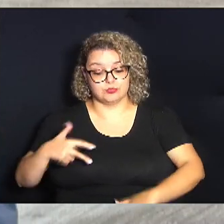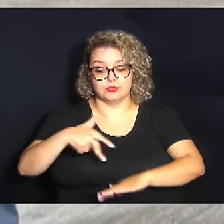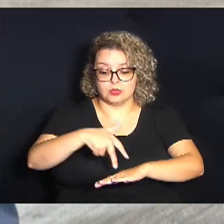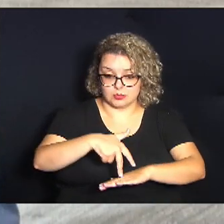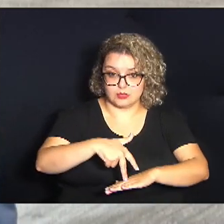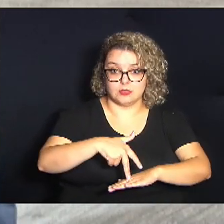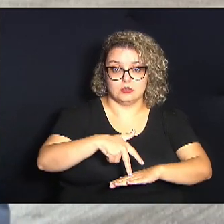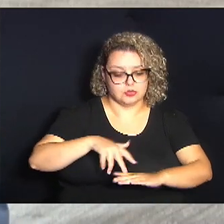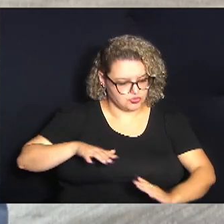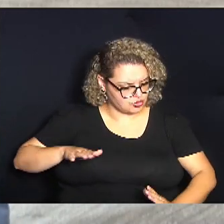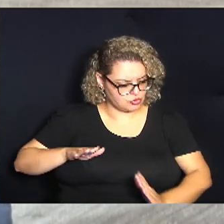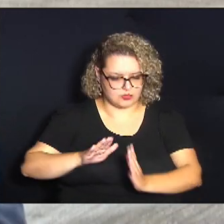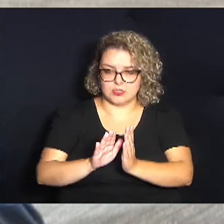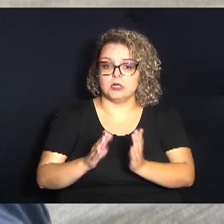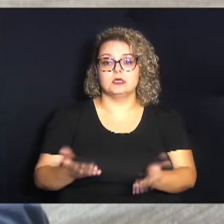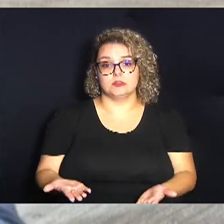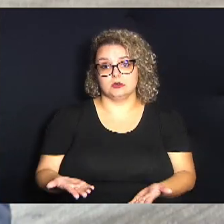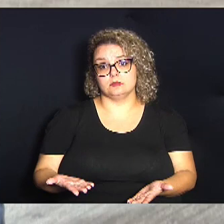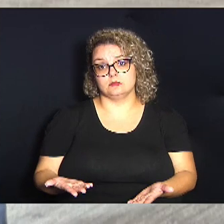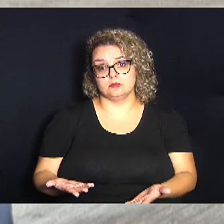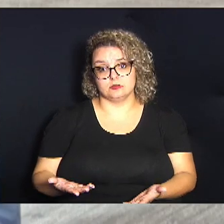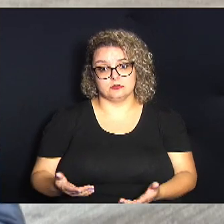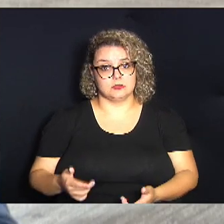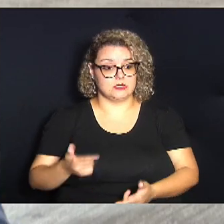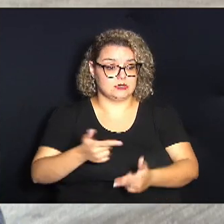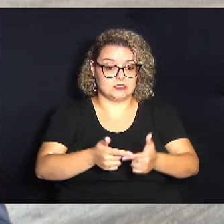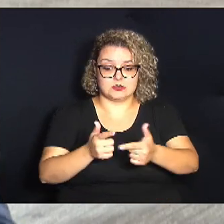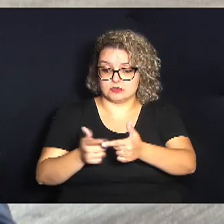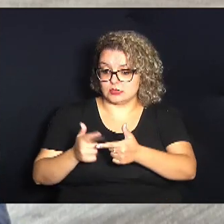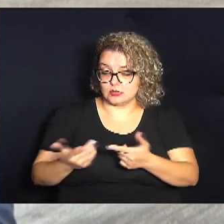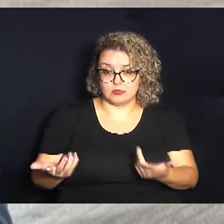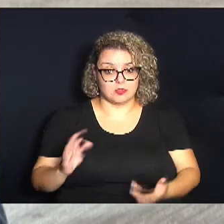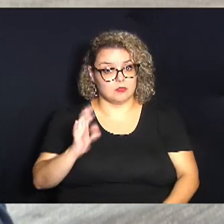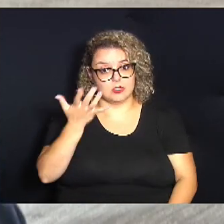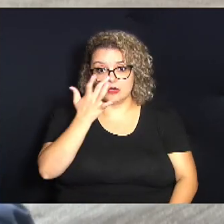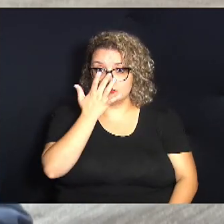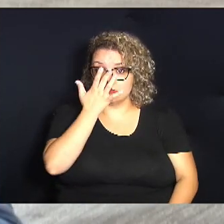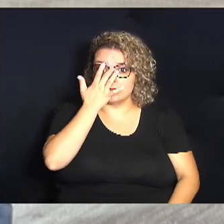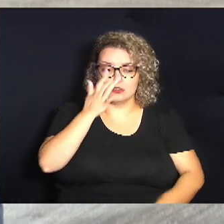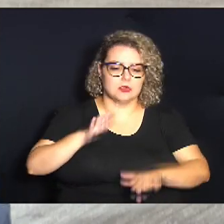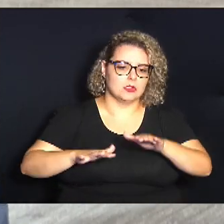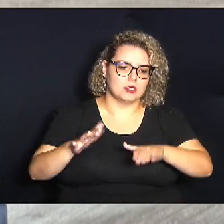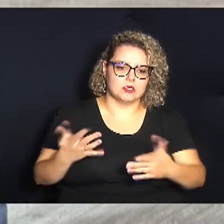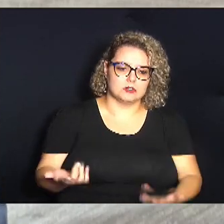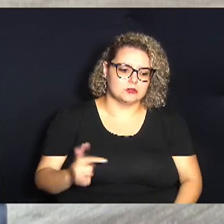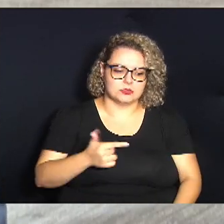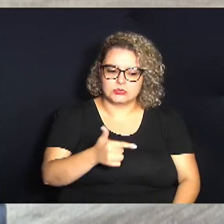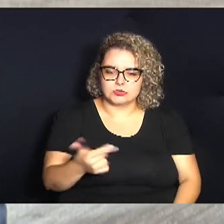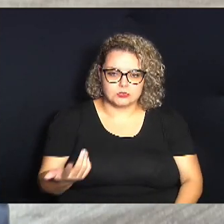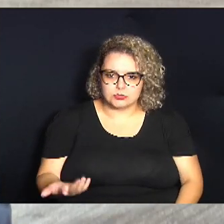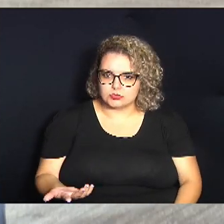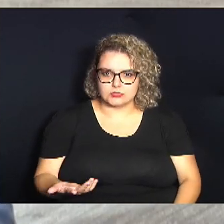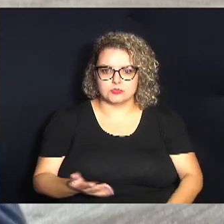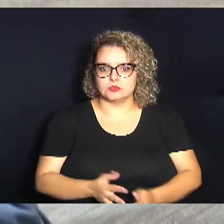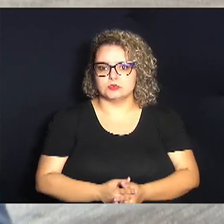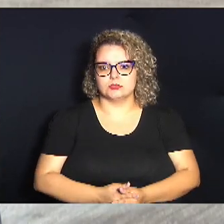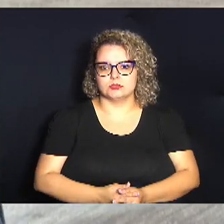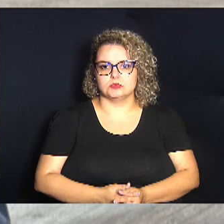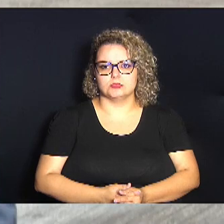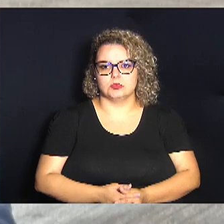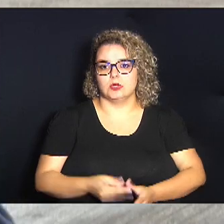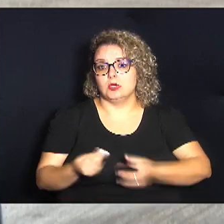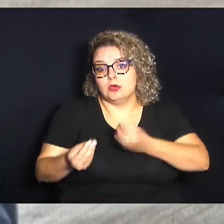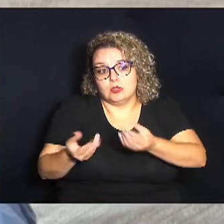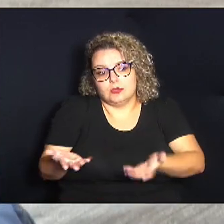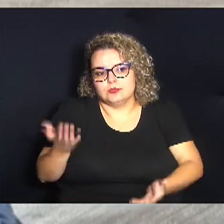de enfrentamento, né, dessas intempéries, dessas situações que muitas vezes elas não têm como nós